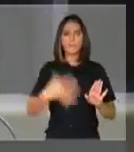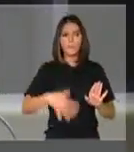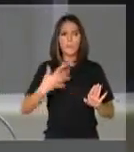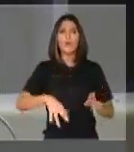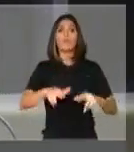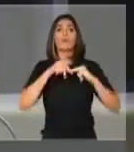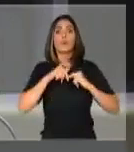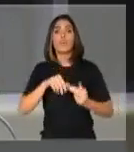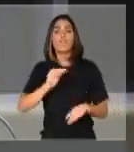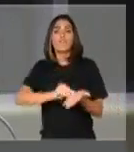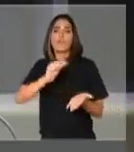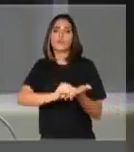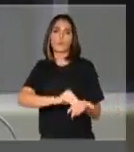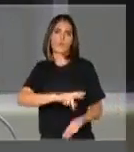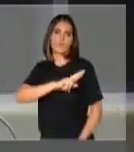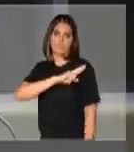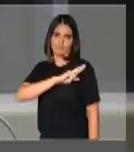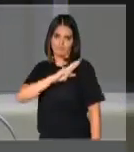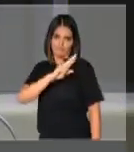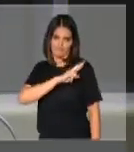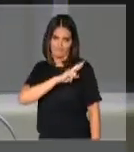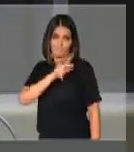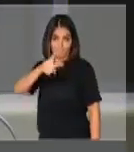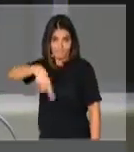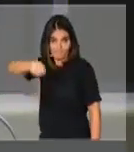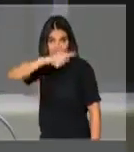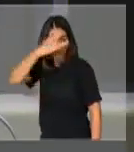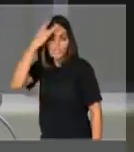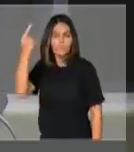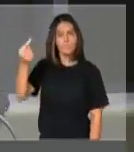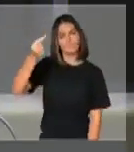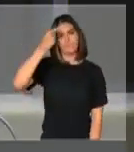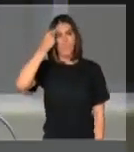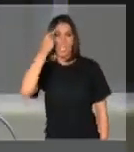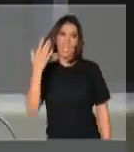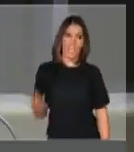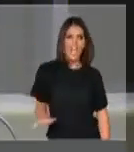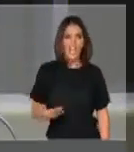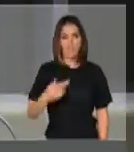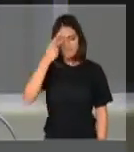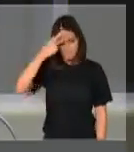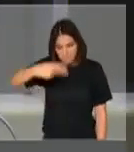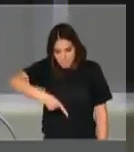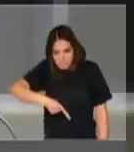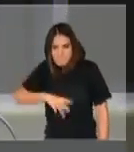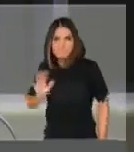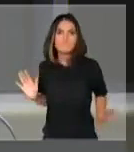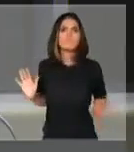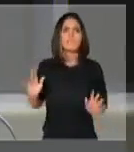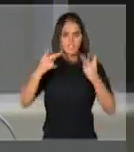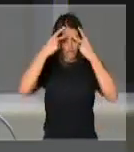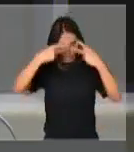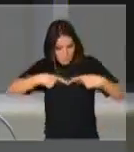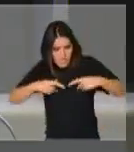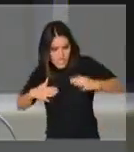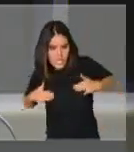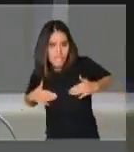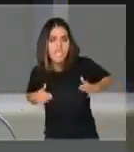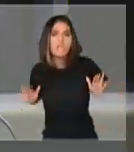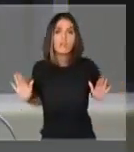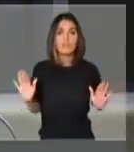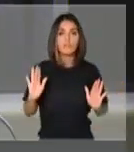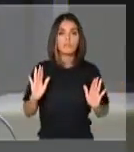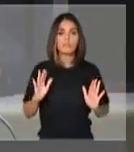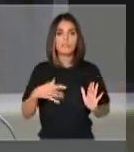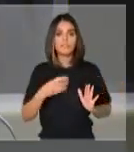pela irresponsabilidade daqueles que pensam primeiro em si, individualmente,